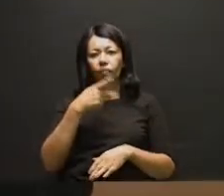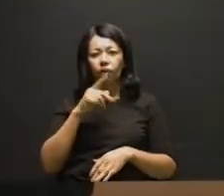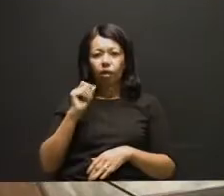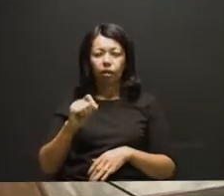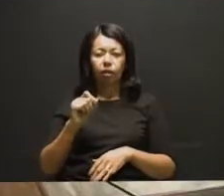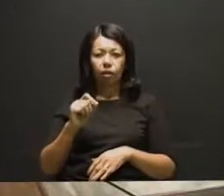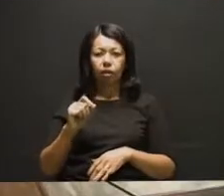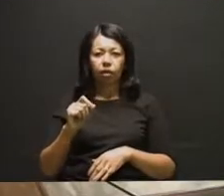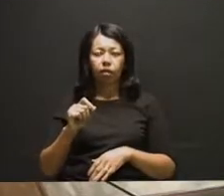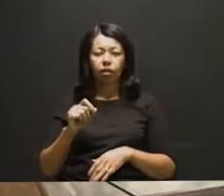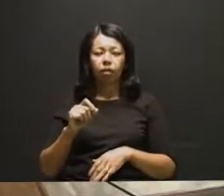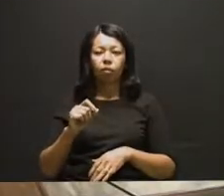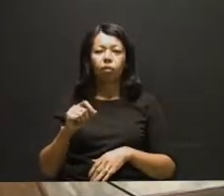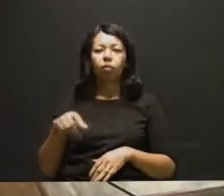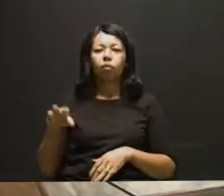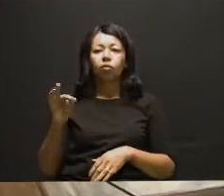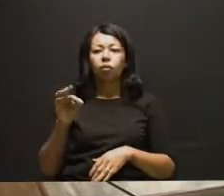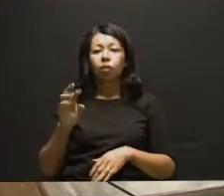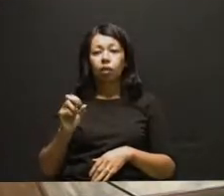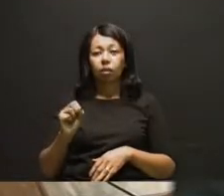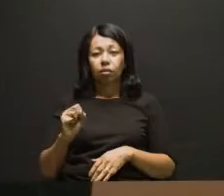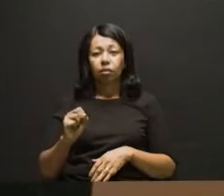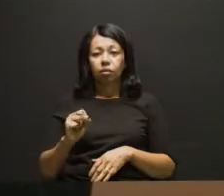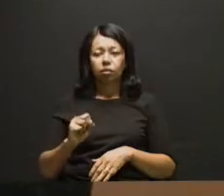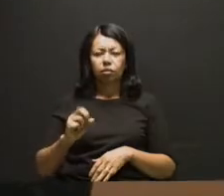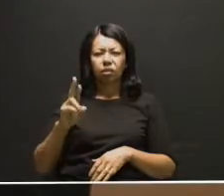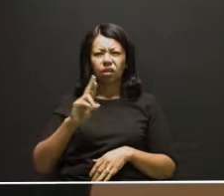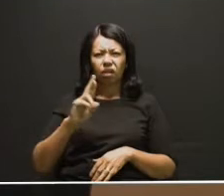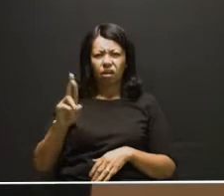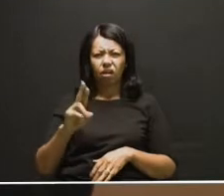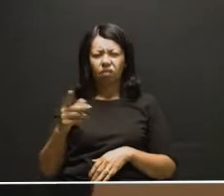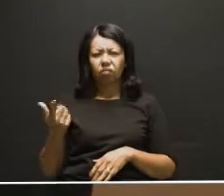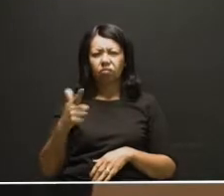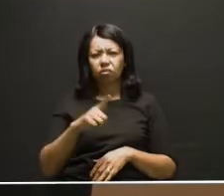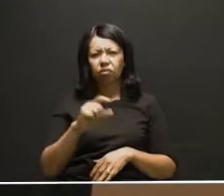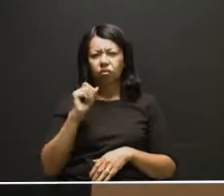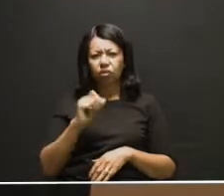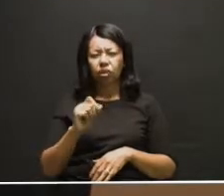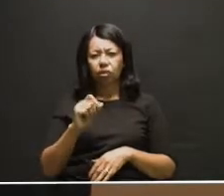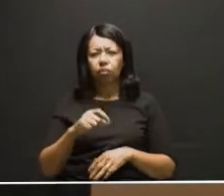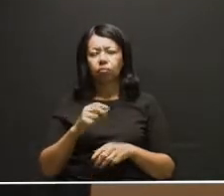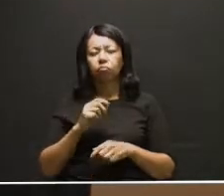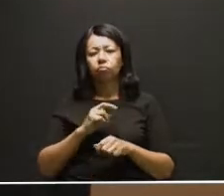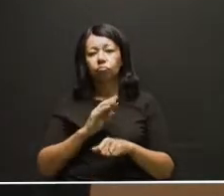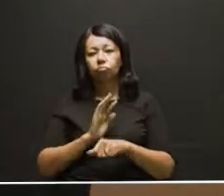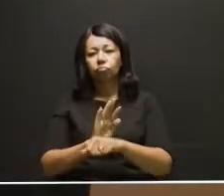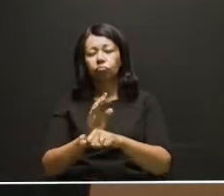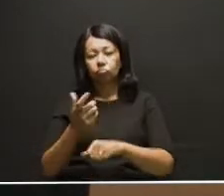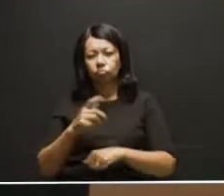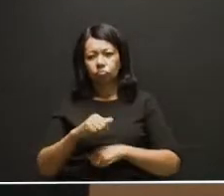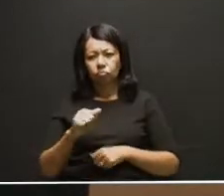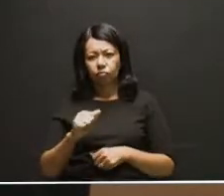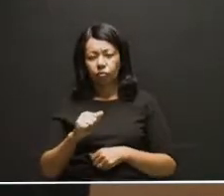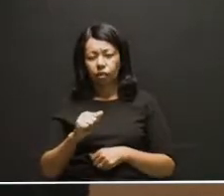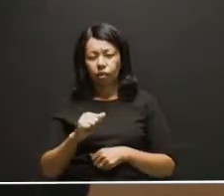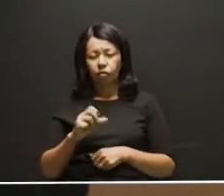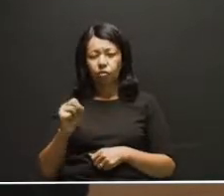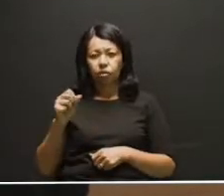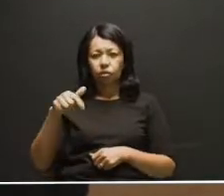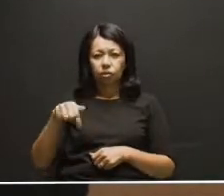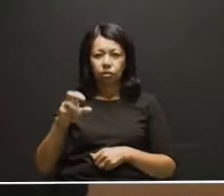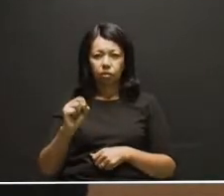o supremo tribunal federal nos autos da repercussão geral no recurso extraordinário com agravo número 868